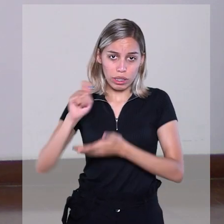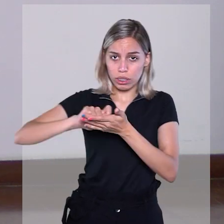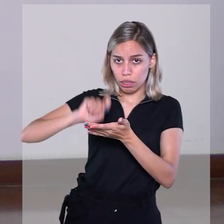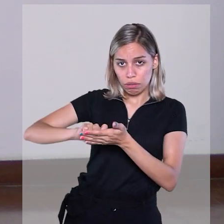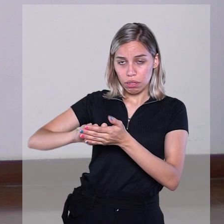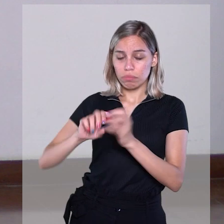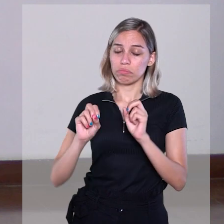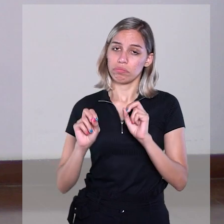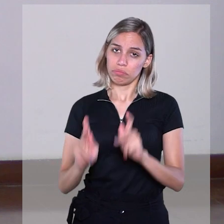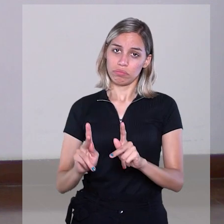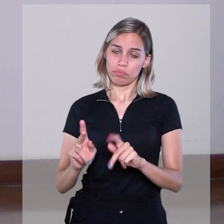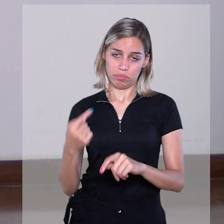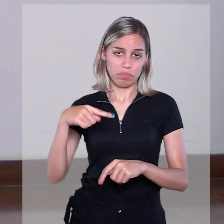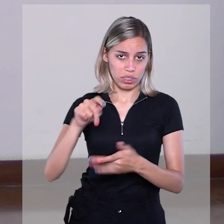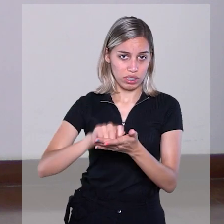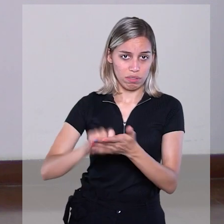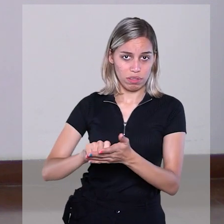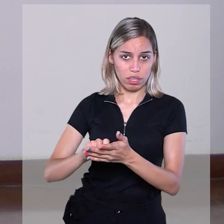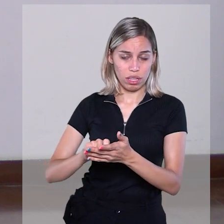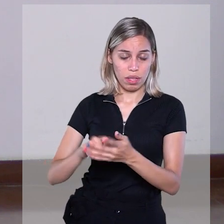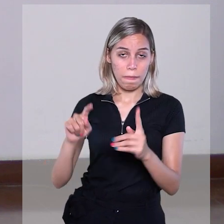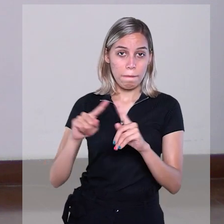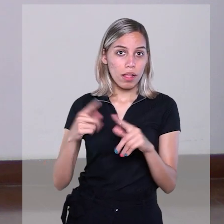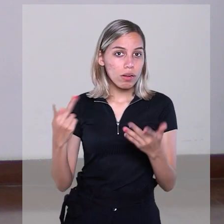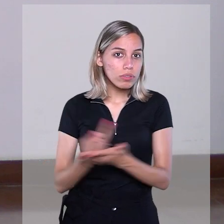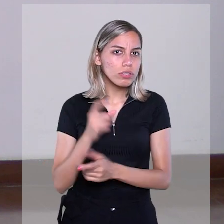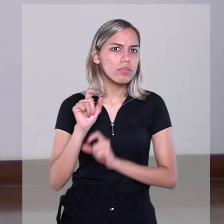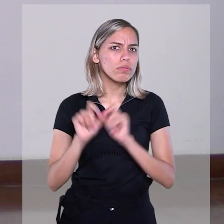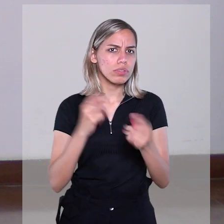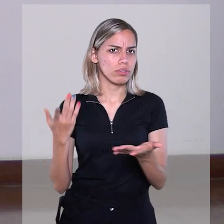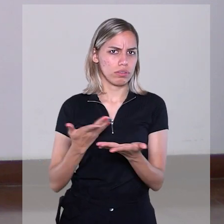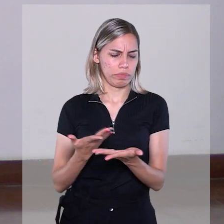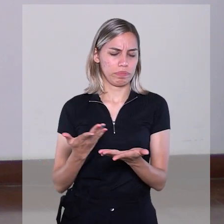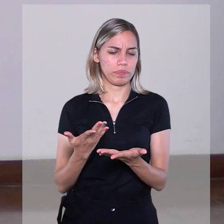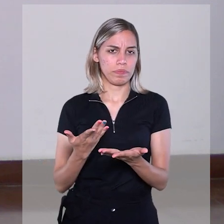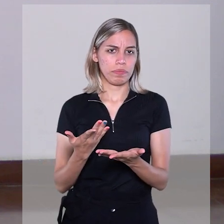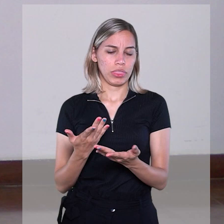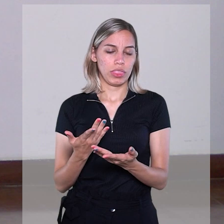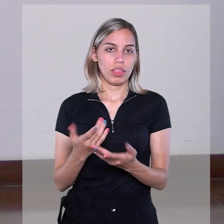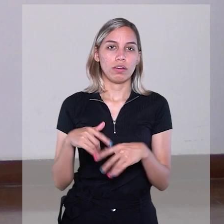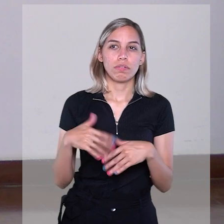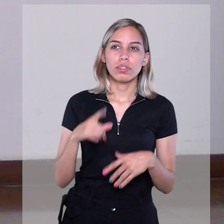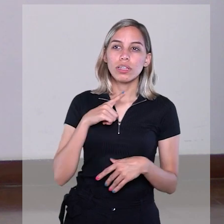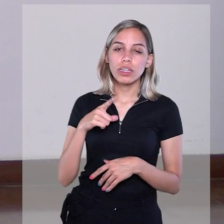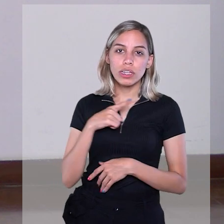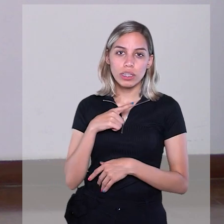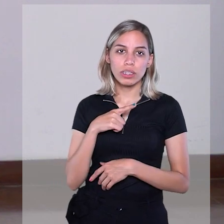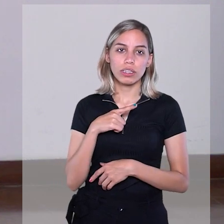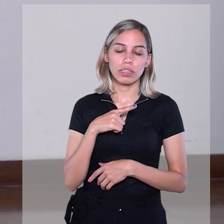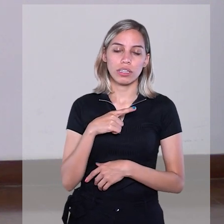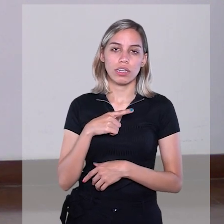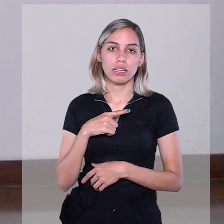agora, quando temos Eliana Alves Cruz, quando temos Itamar Vieira Júnior, quando